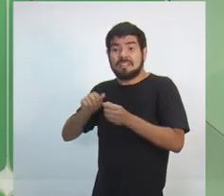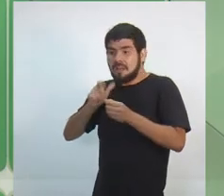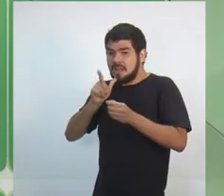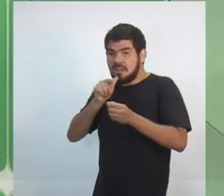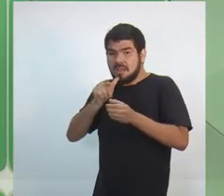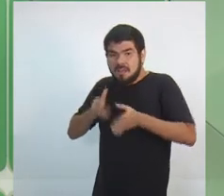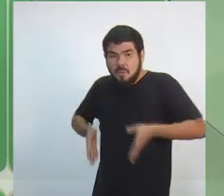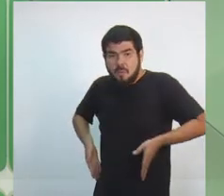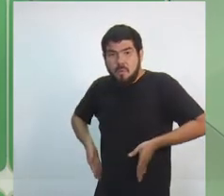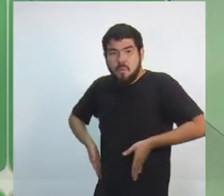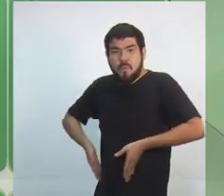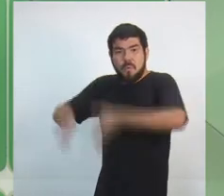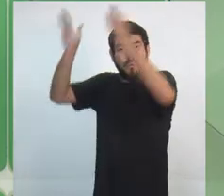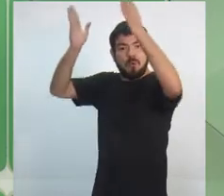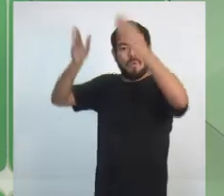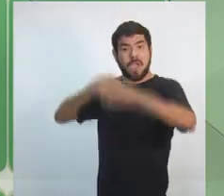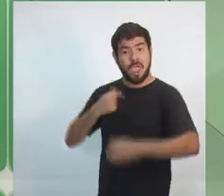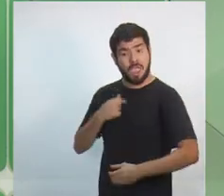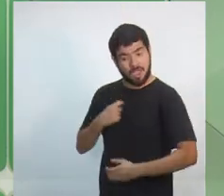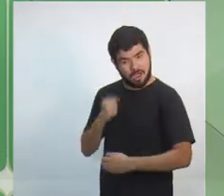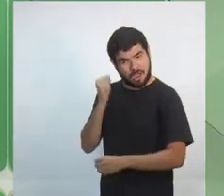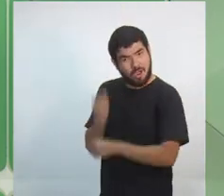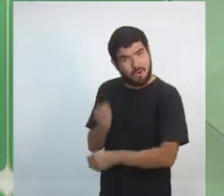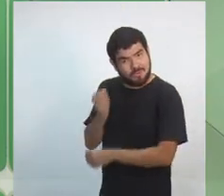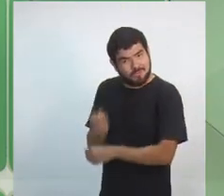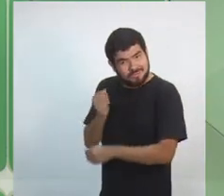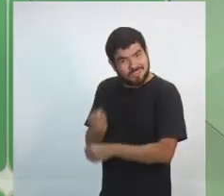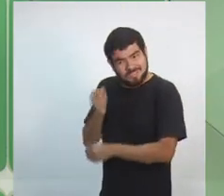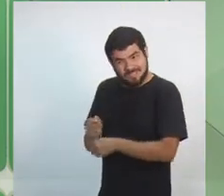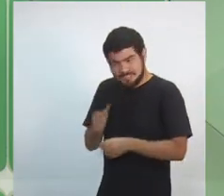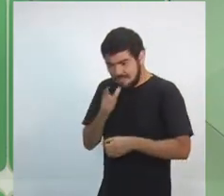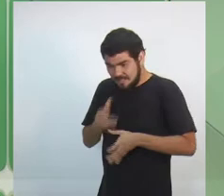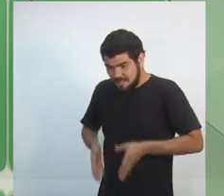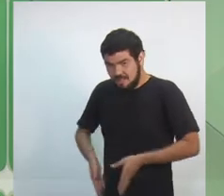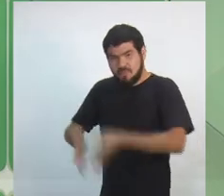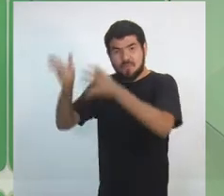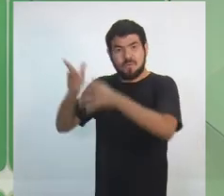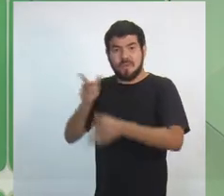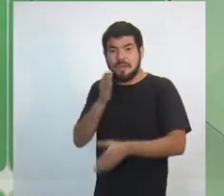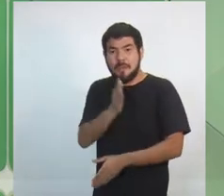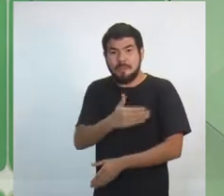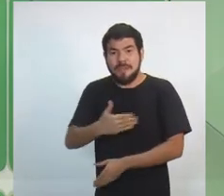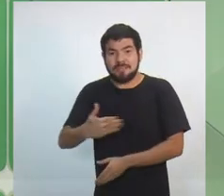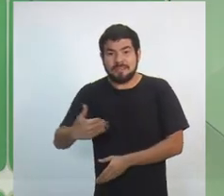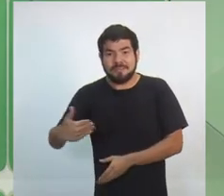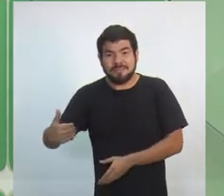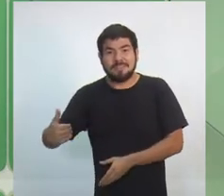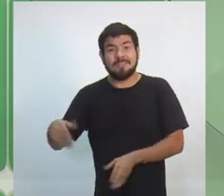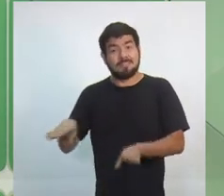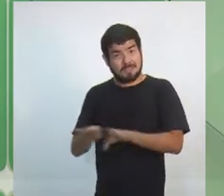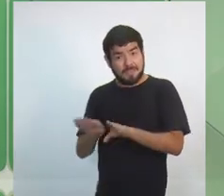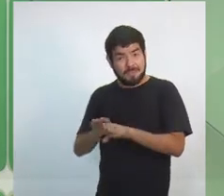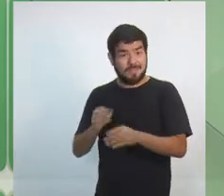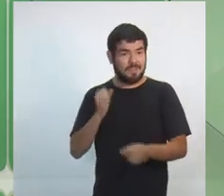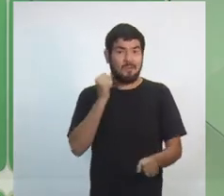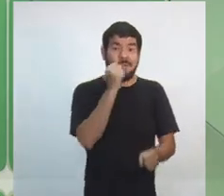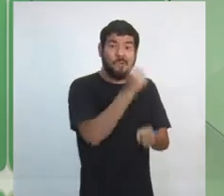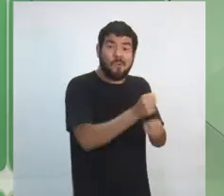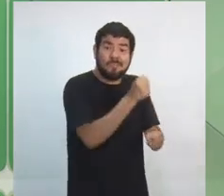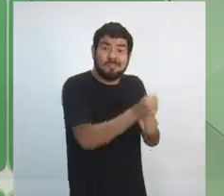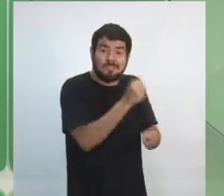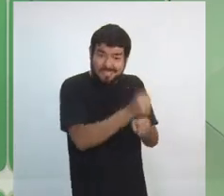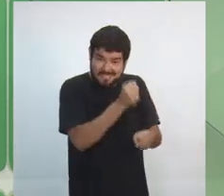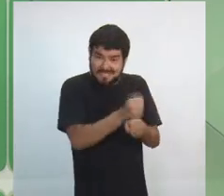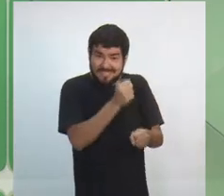para produzir alevino, para distribuir. Eu construí uma indústria de calcário para que o calcário pudesse chegar à mão